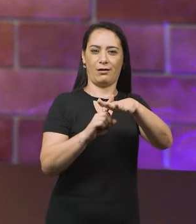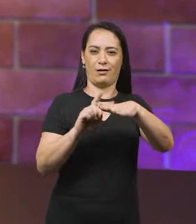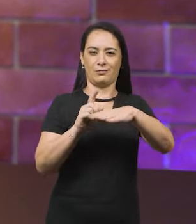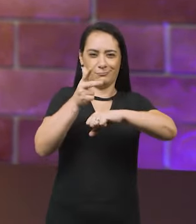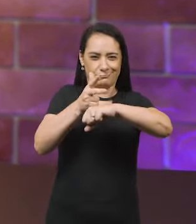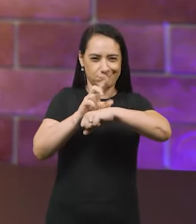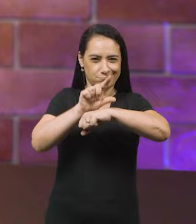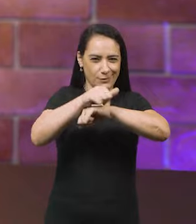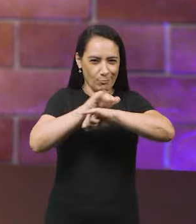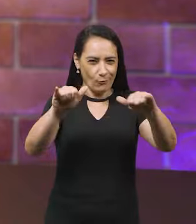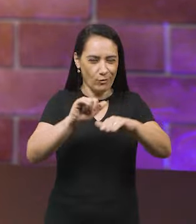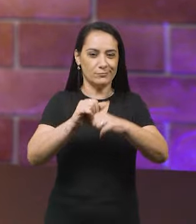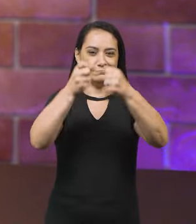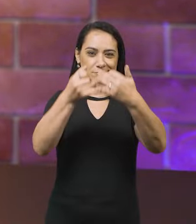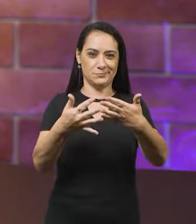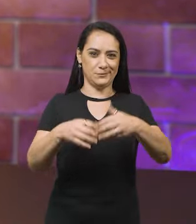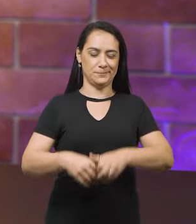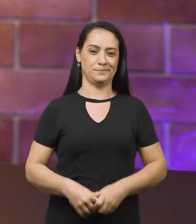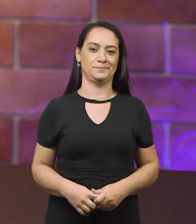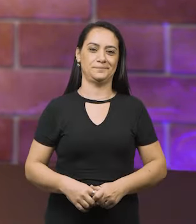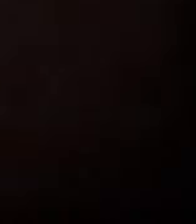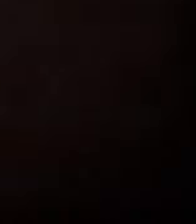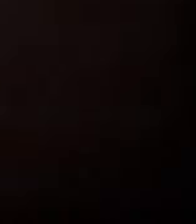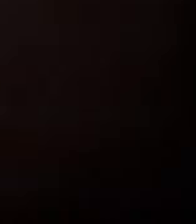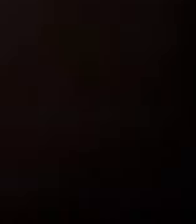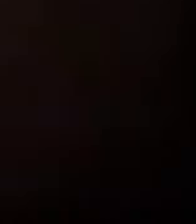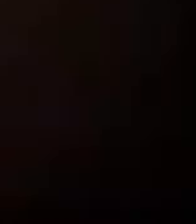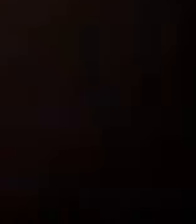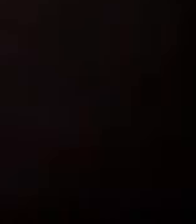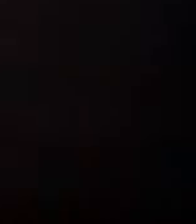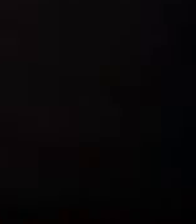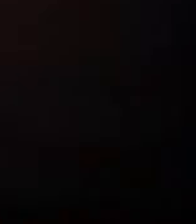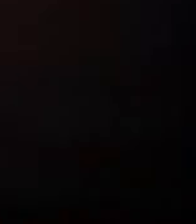integrada? Depois da vinheta eu te conto como.